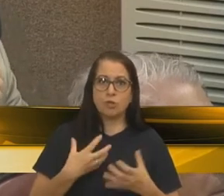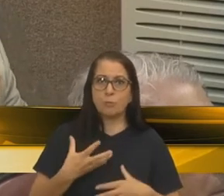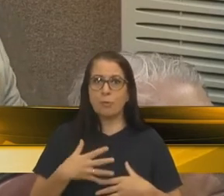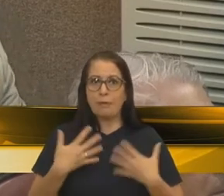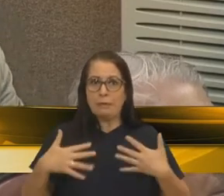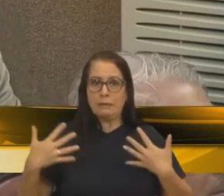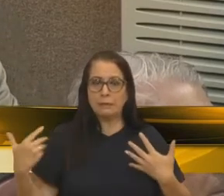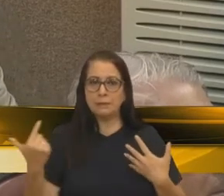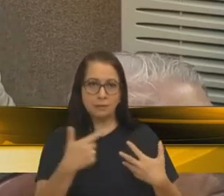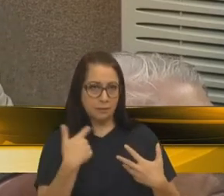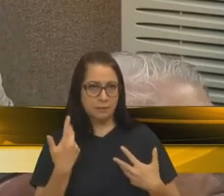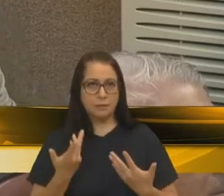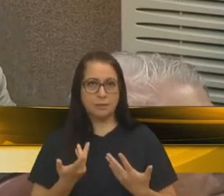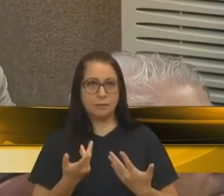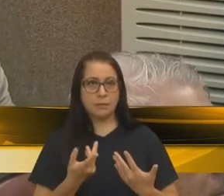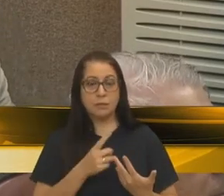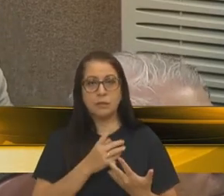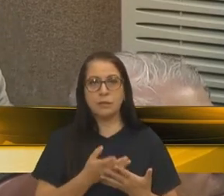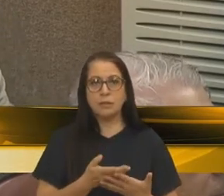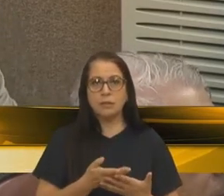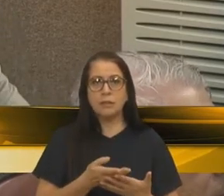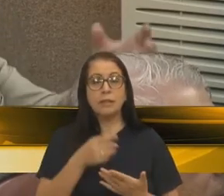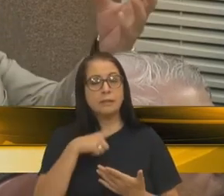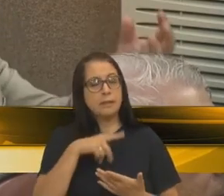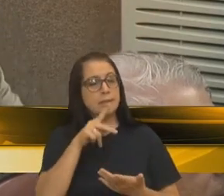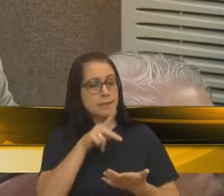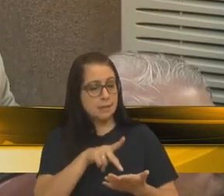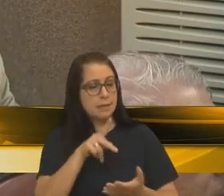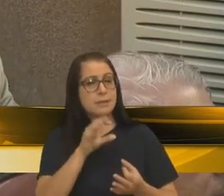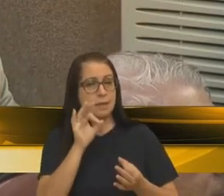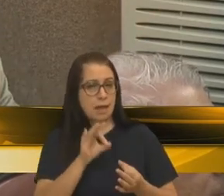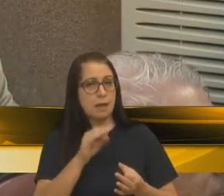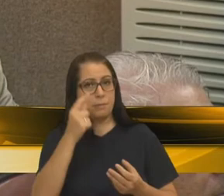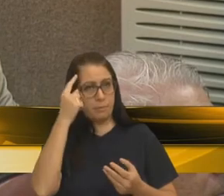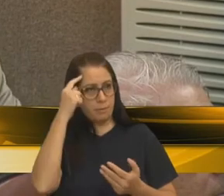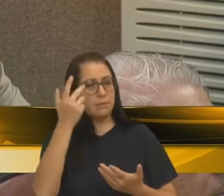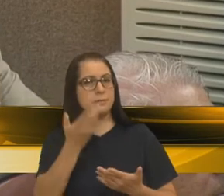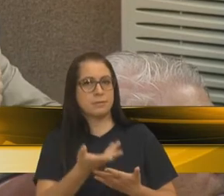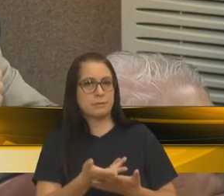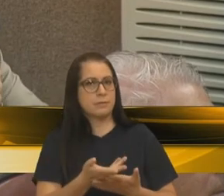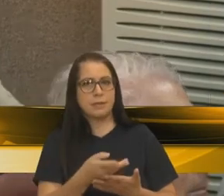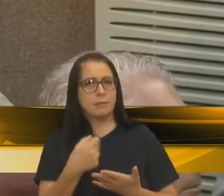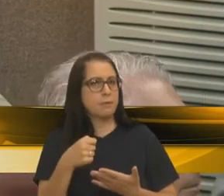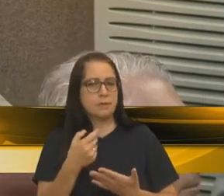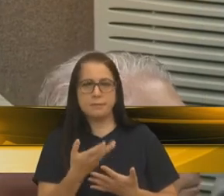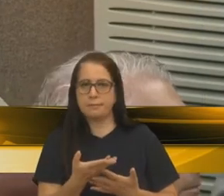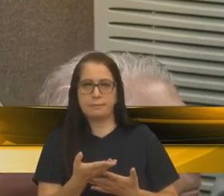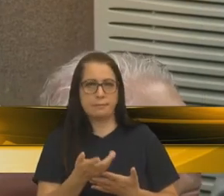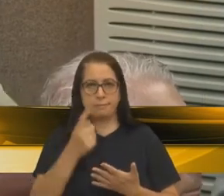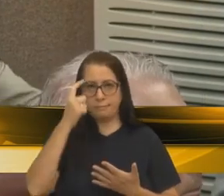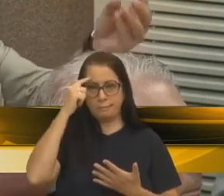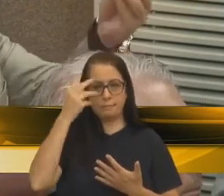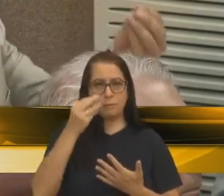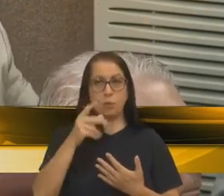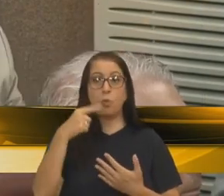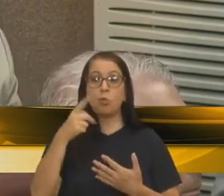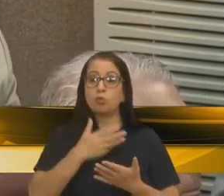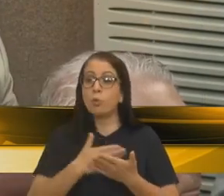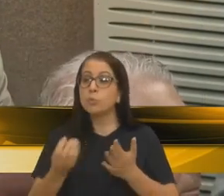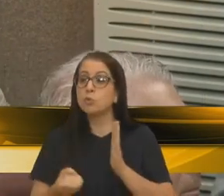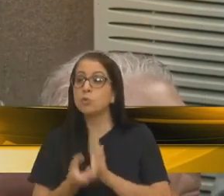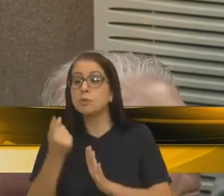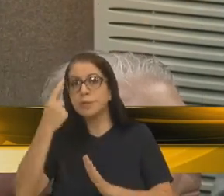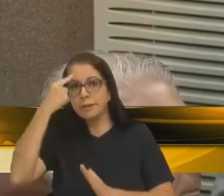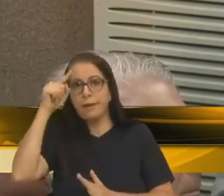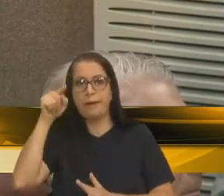inclusive. E a gente tem certeza de onde vem esse pensamento. Não precisa pensar muito para saber de onde vem essa